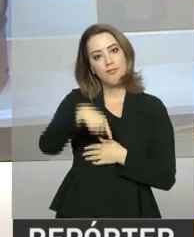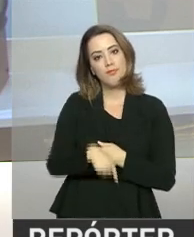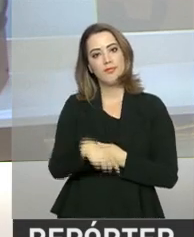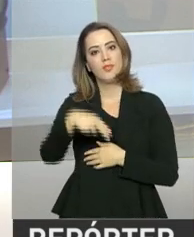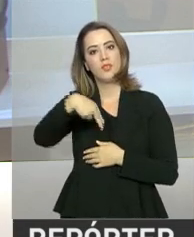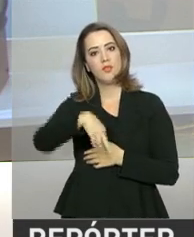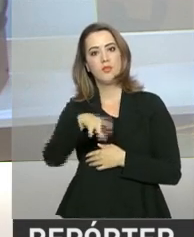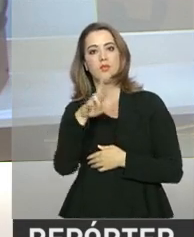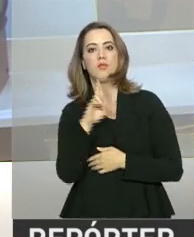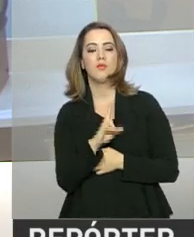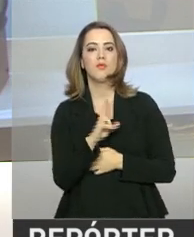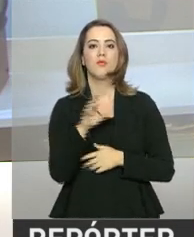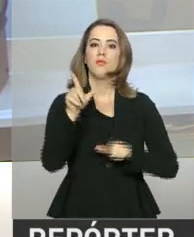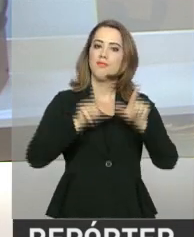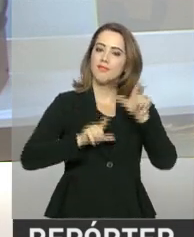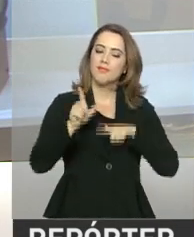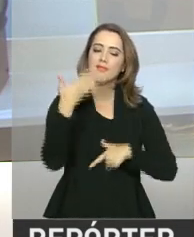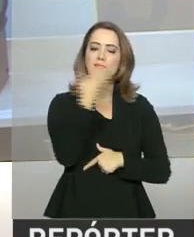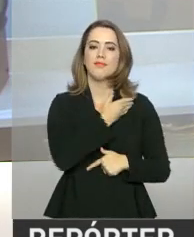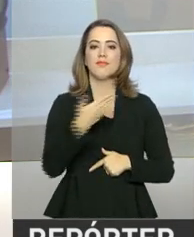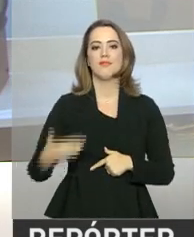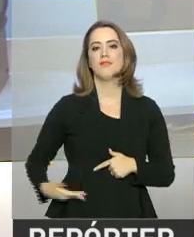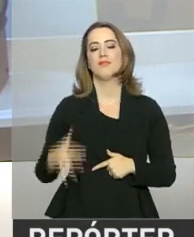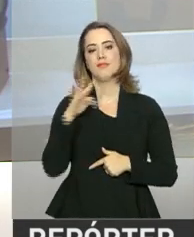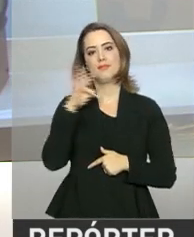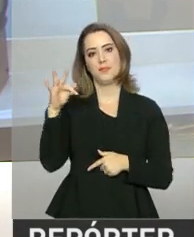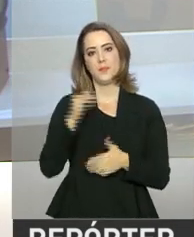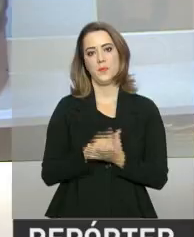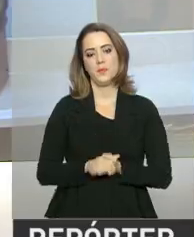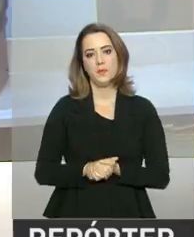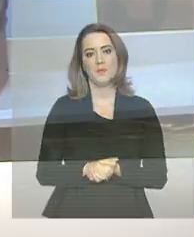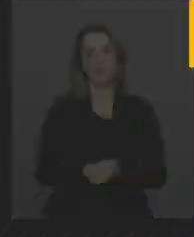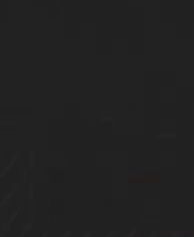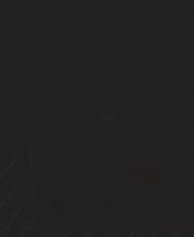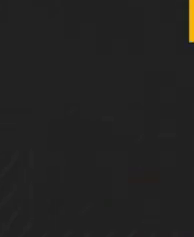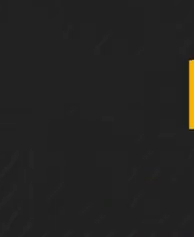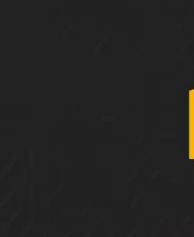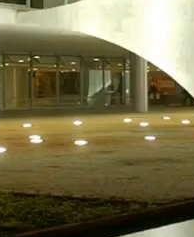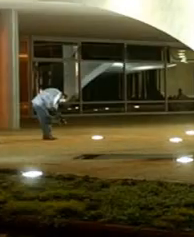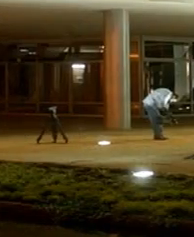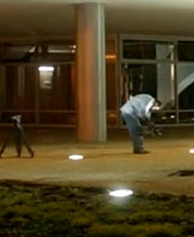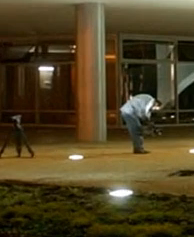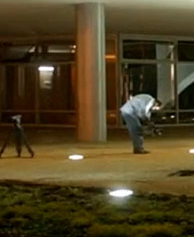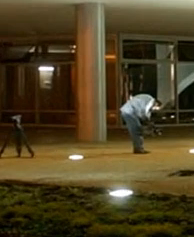E você continue com a gente aqui na NBR, a TV do Governo Federal. Música